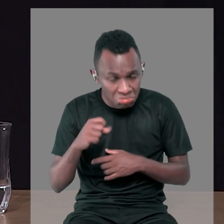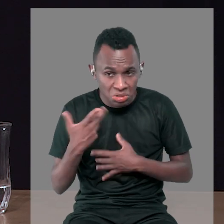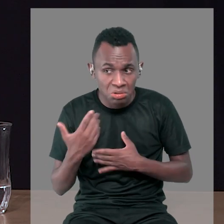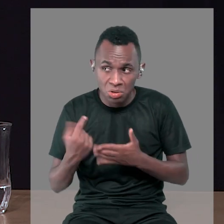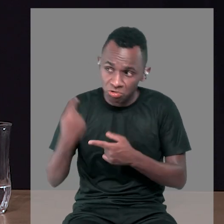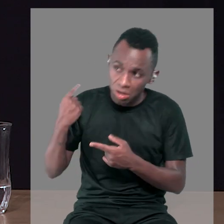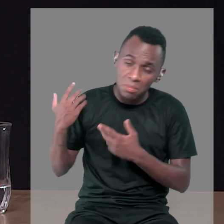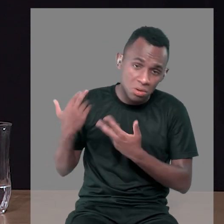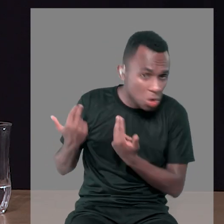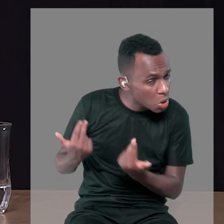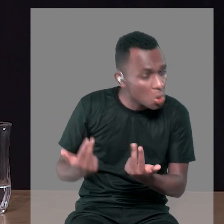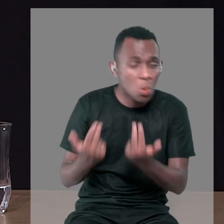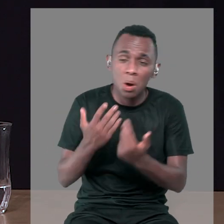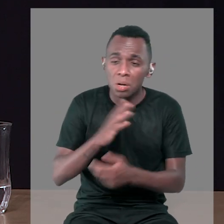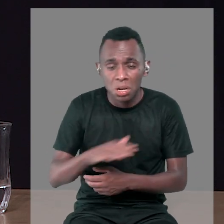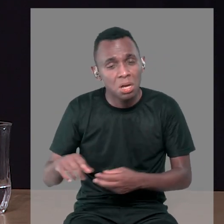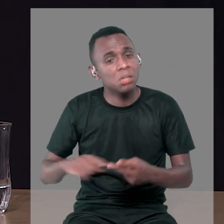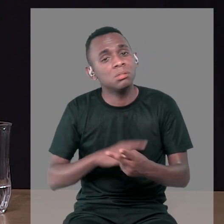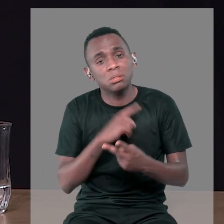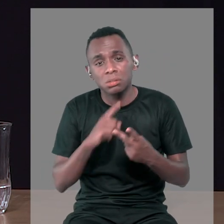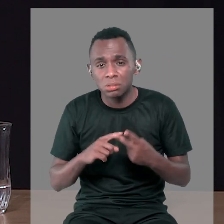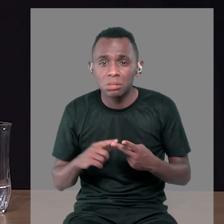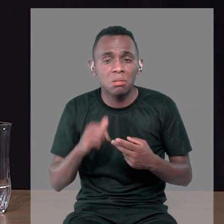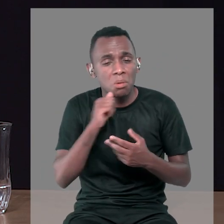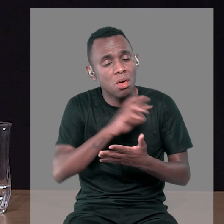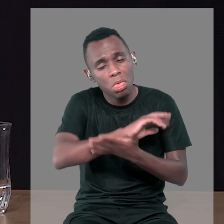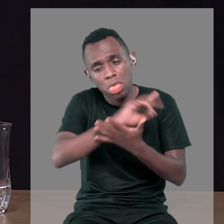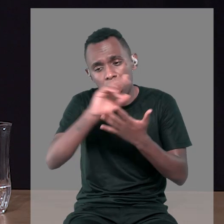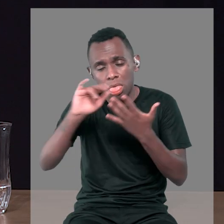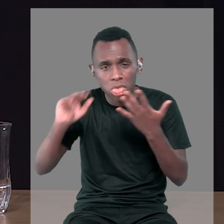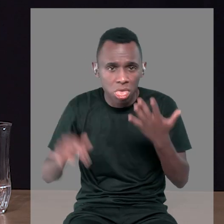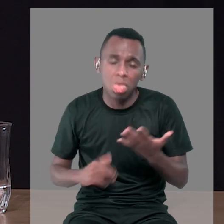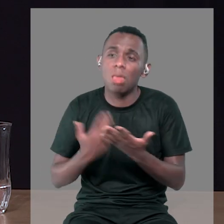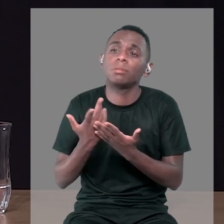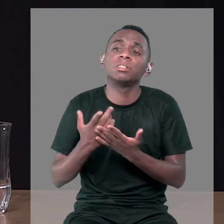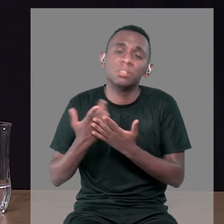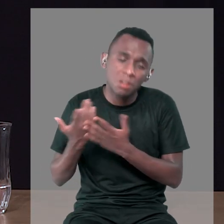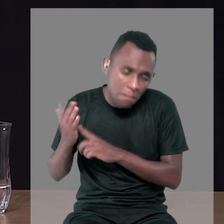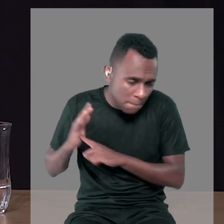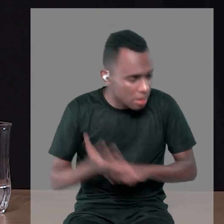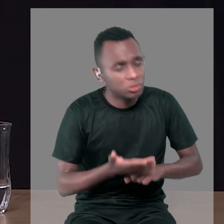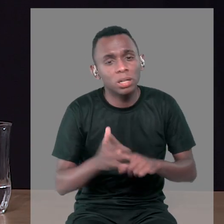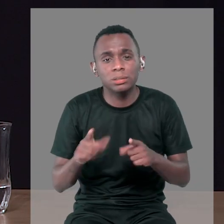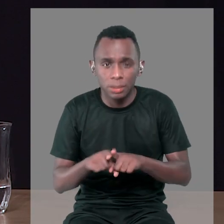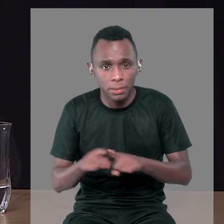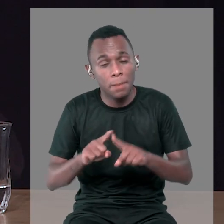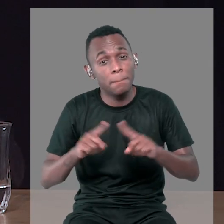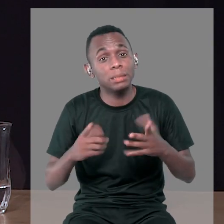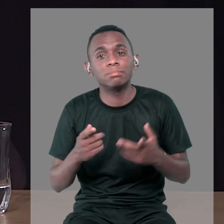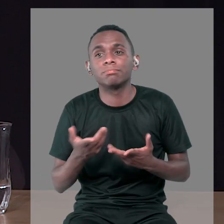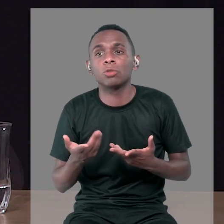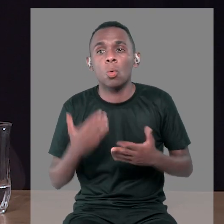também crianças, idades variadas, mulheres eram massacradas, é fato. Né? Mas ainda assim o